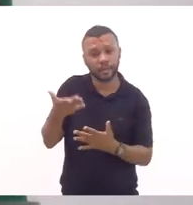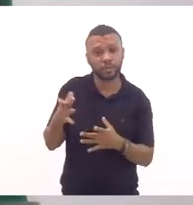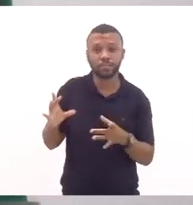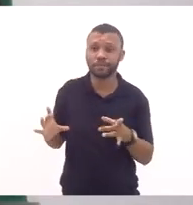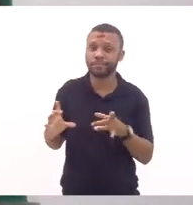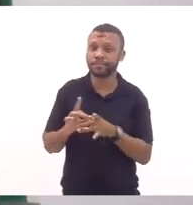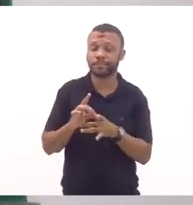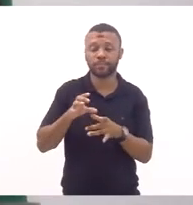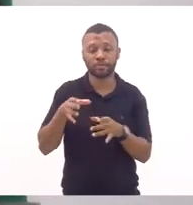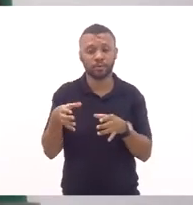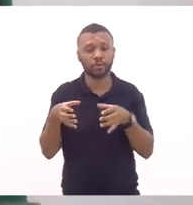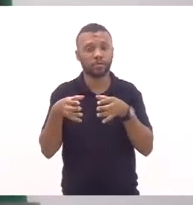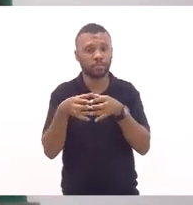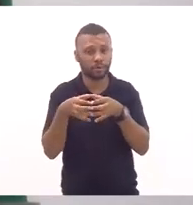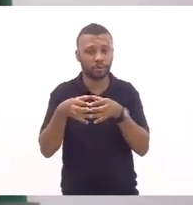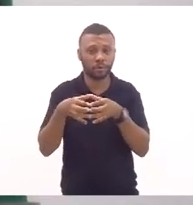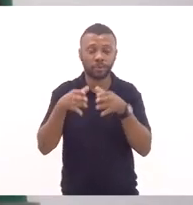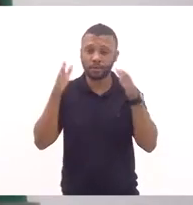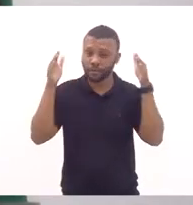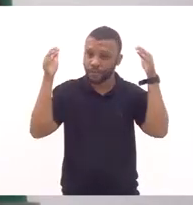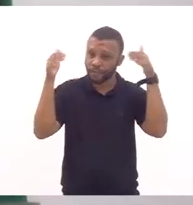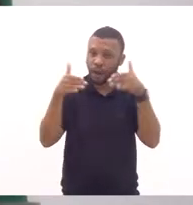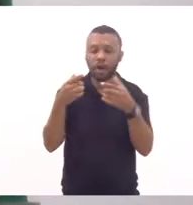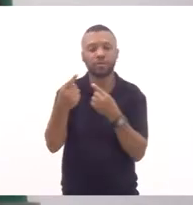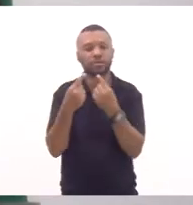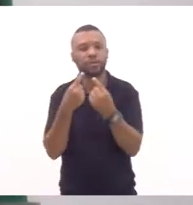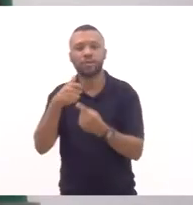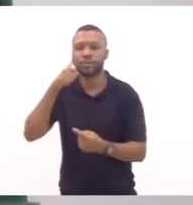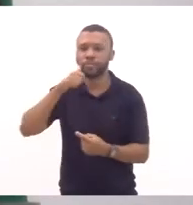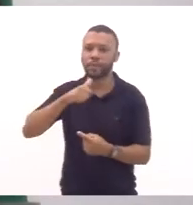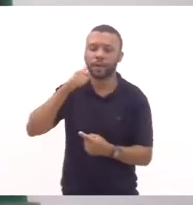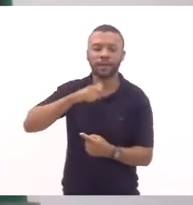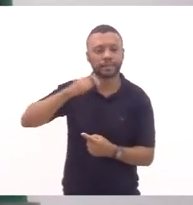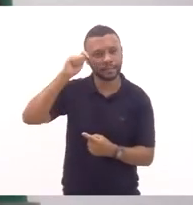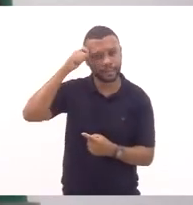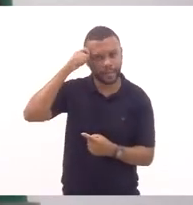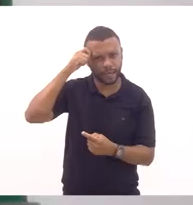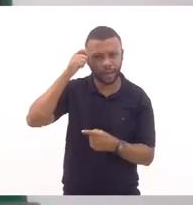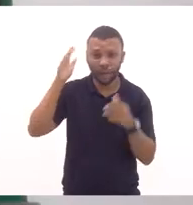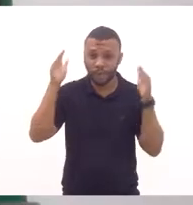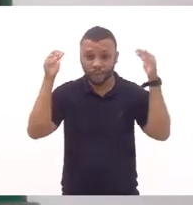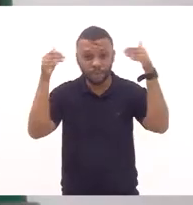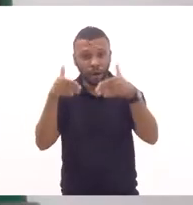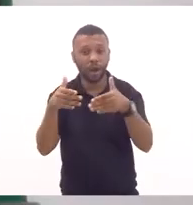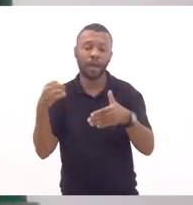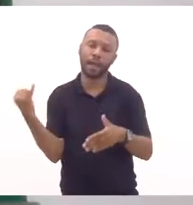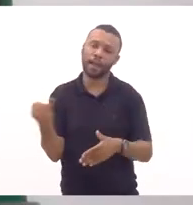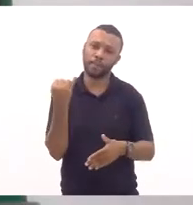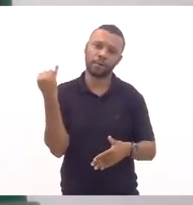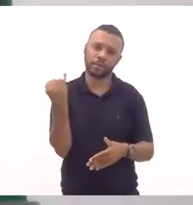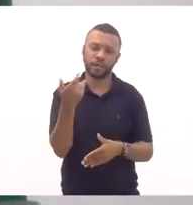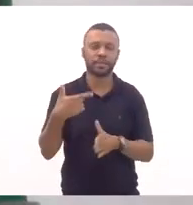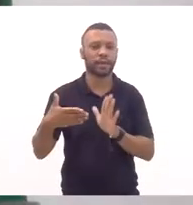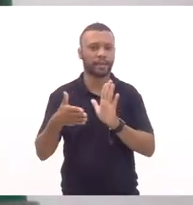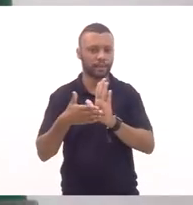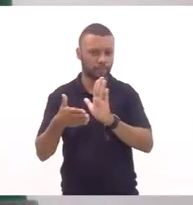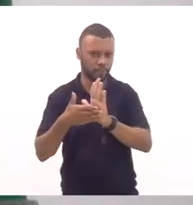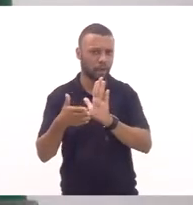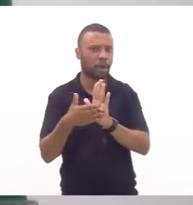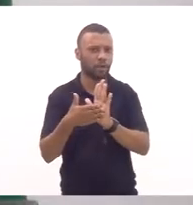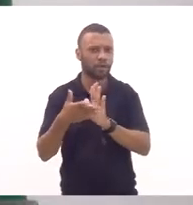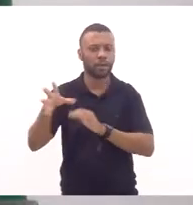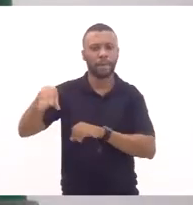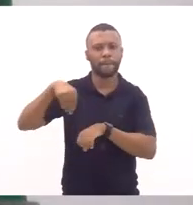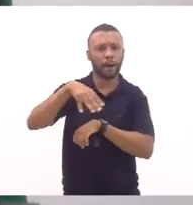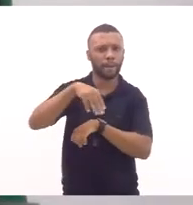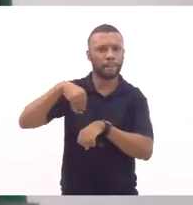do colegiado, né, do Fórum de Diálogo de Mulheres Negras, né, da Alerj, o Fórum Permanente, é importante que essa pauta seja compartilhada